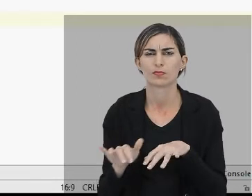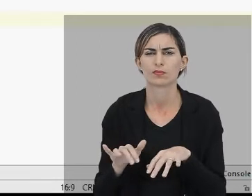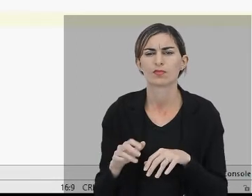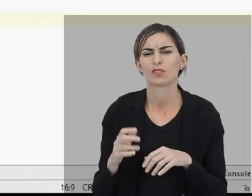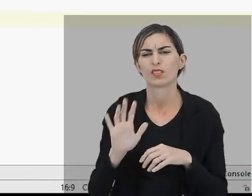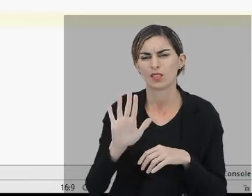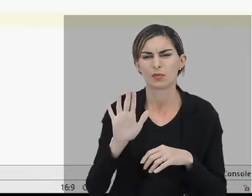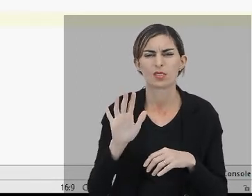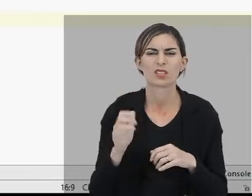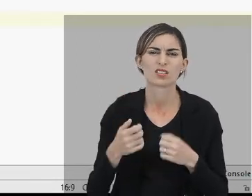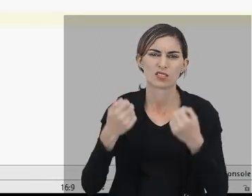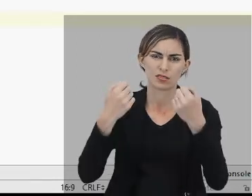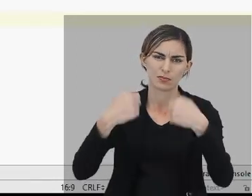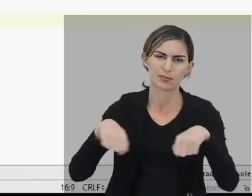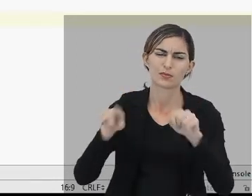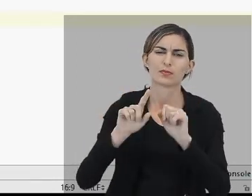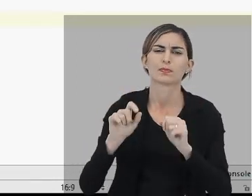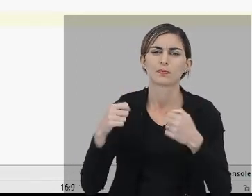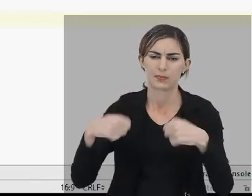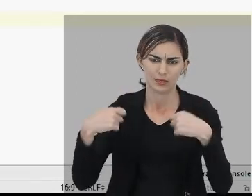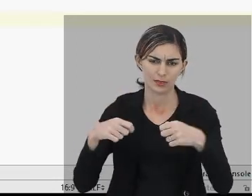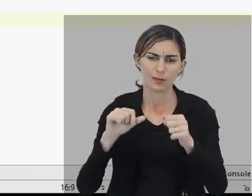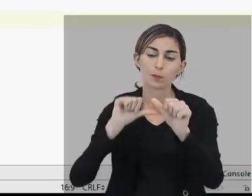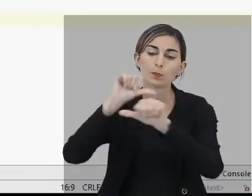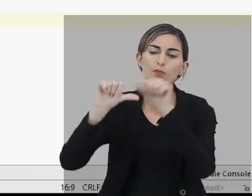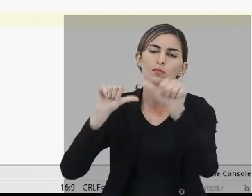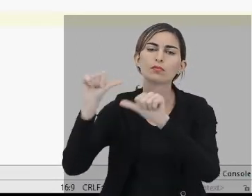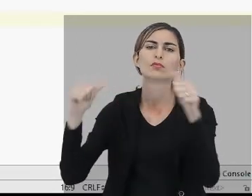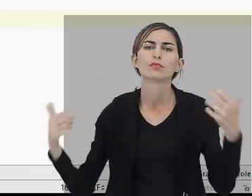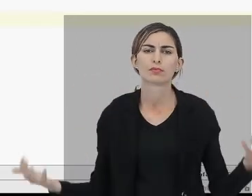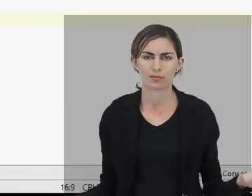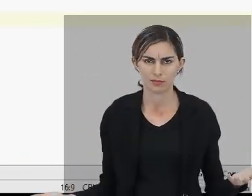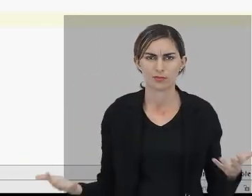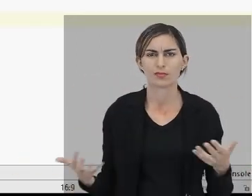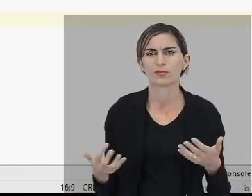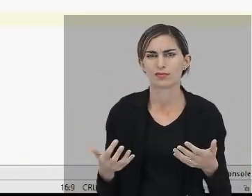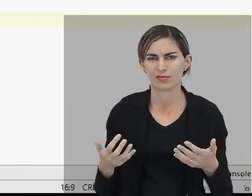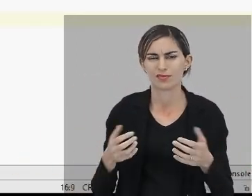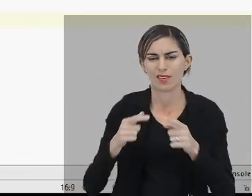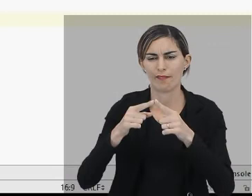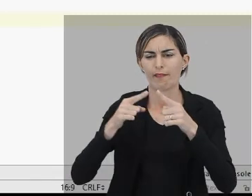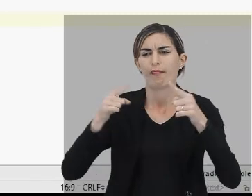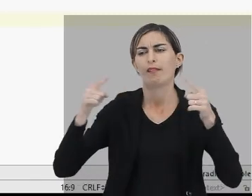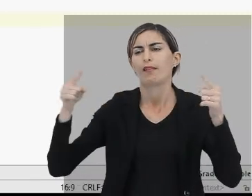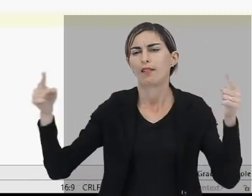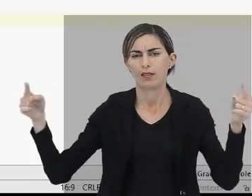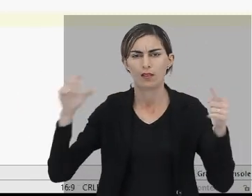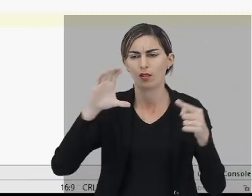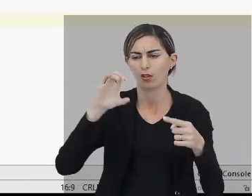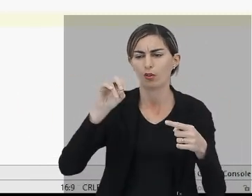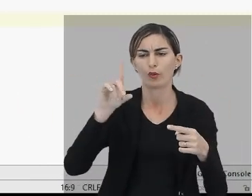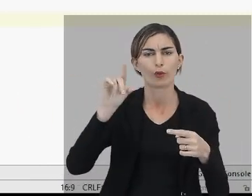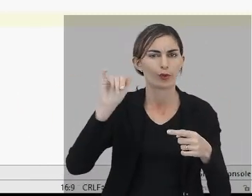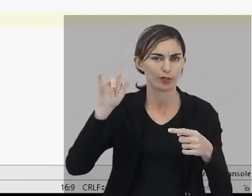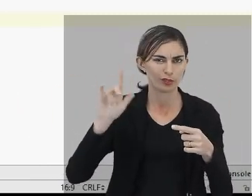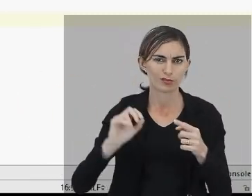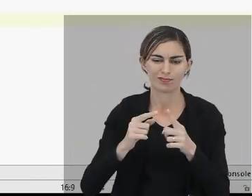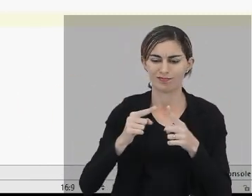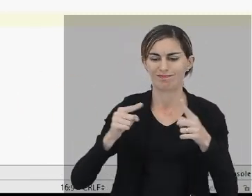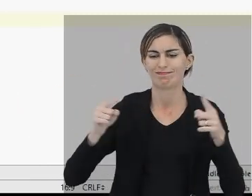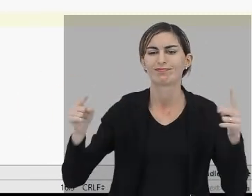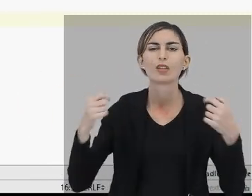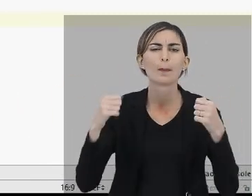mas se eu precisar fazer diversas alterações, ou vai estender demais o código. Então eu